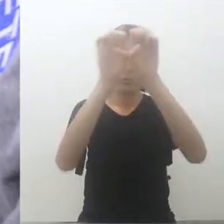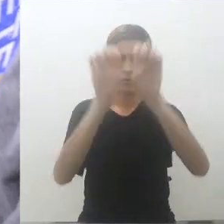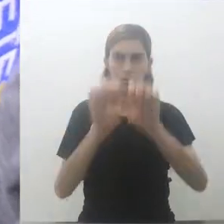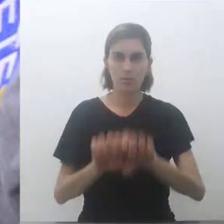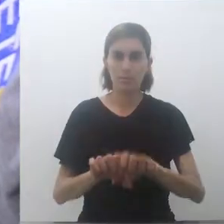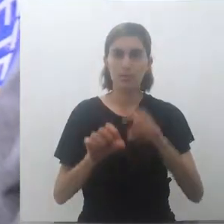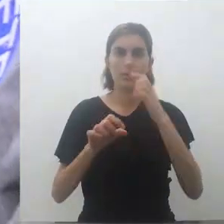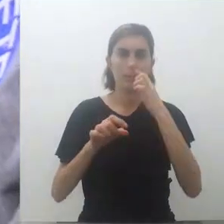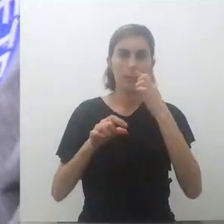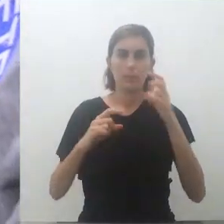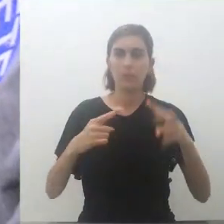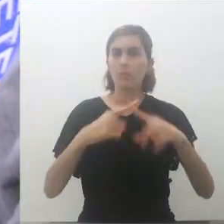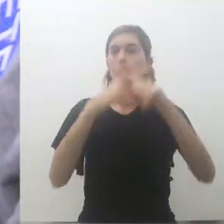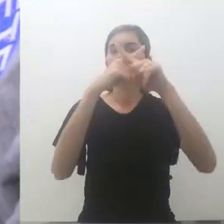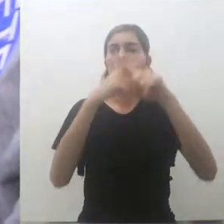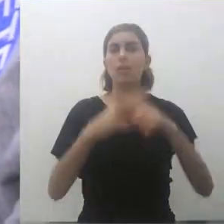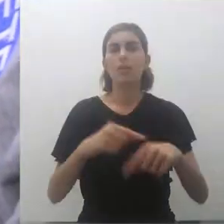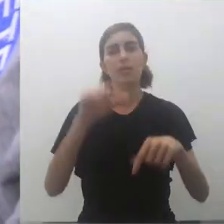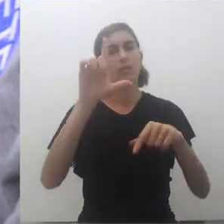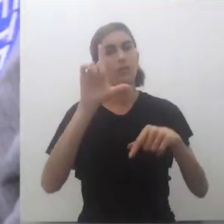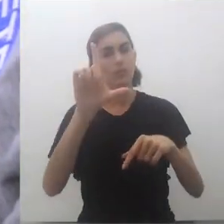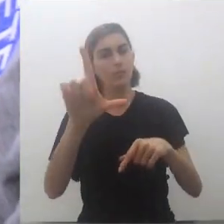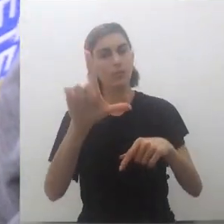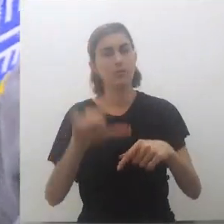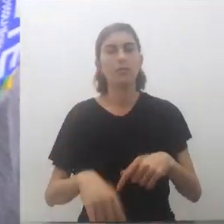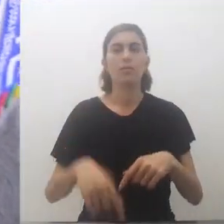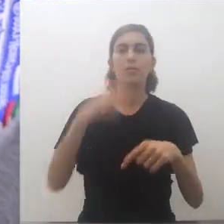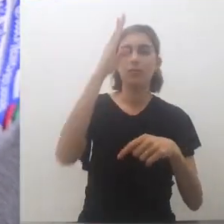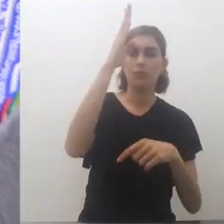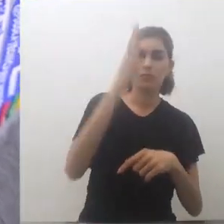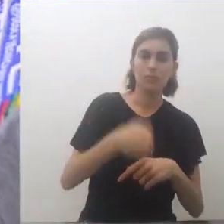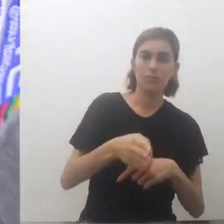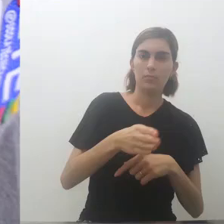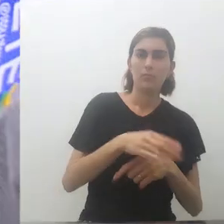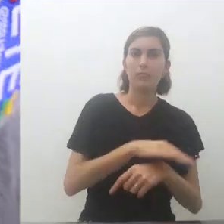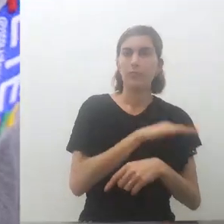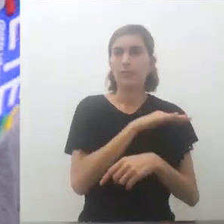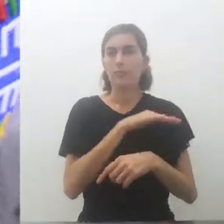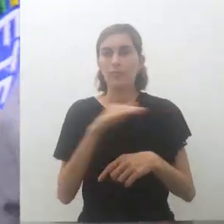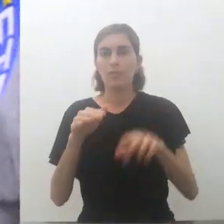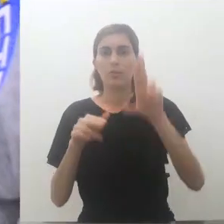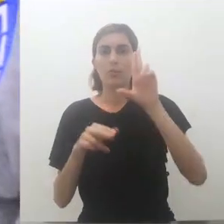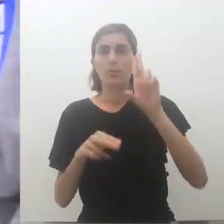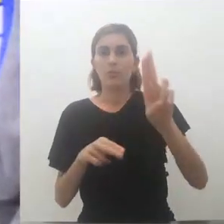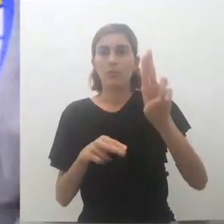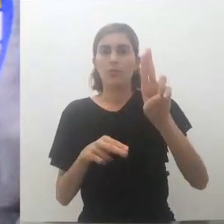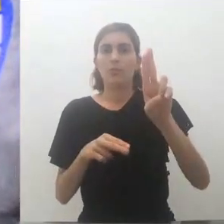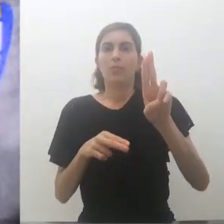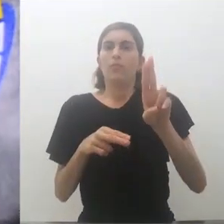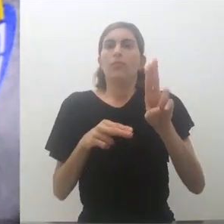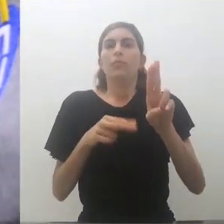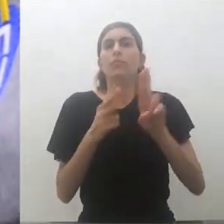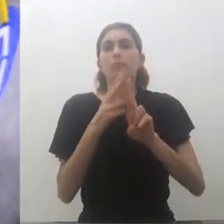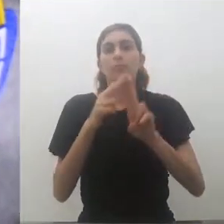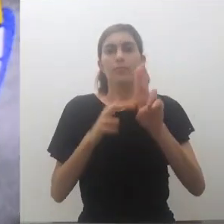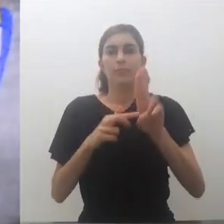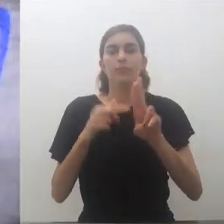cruzada, em L, em diagonal, em U, né? Na verdade,